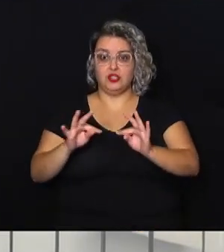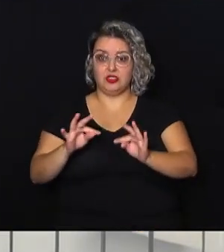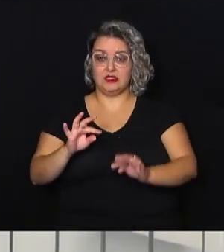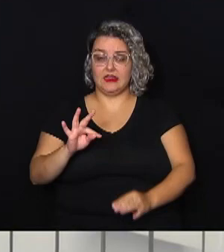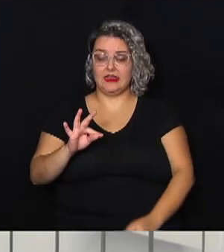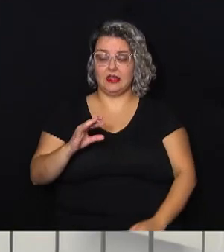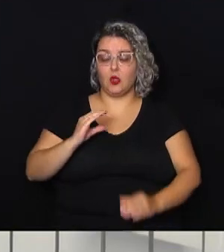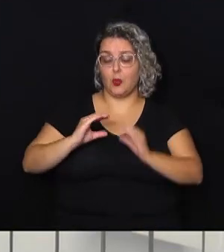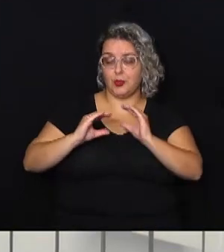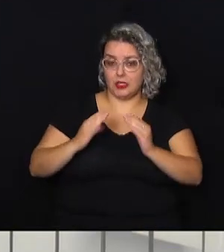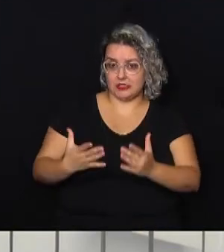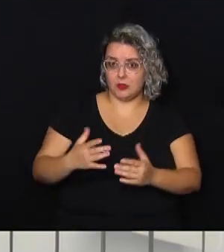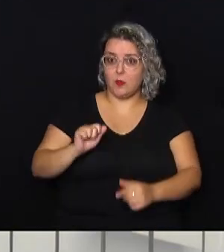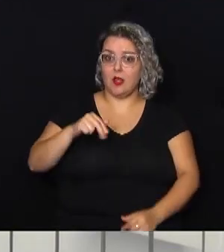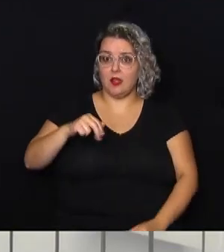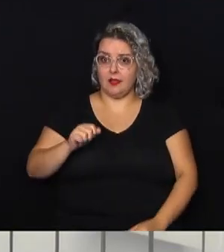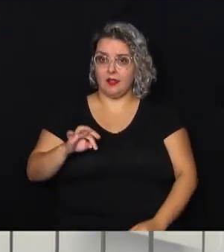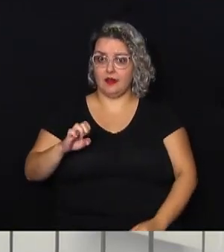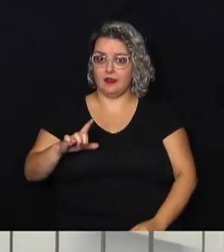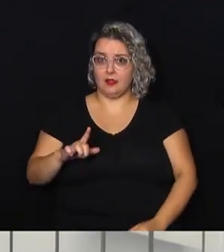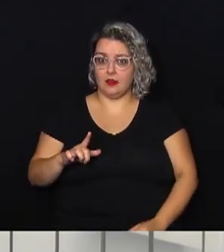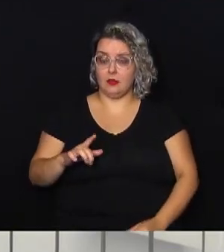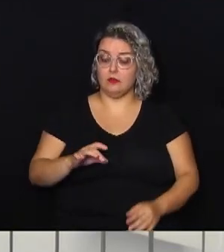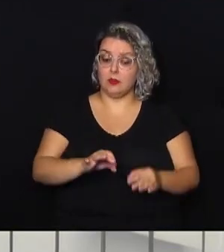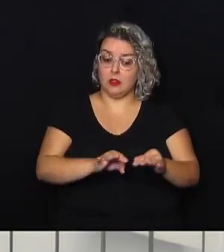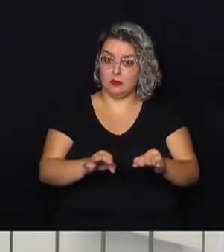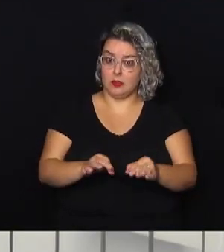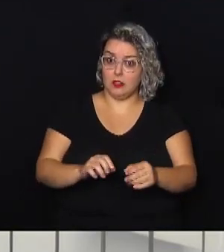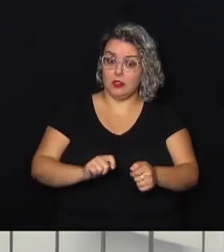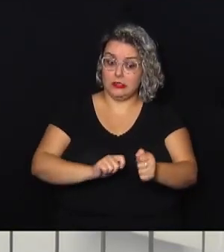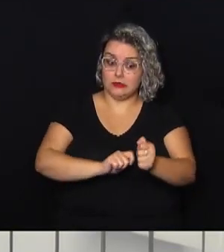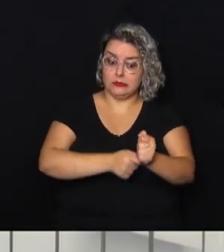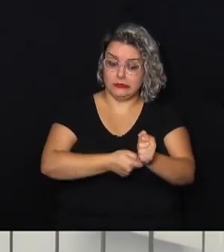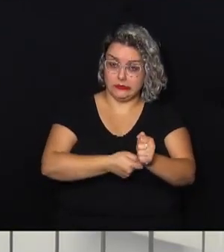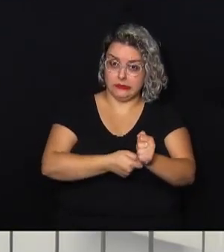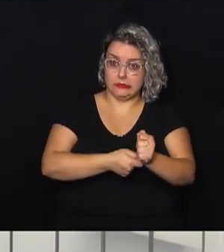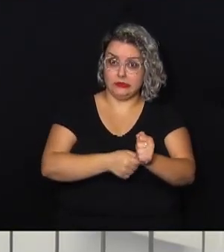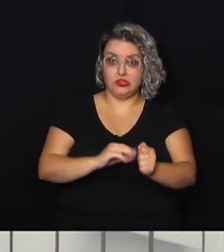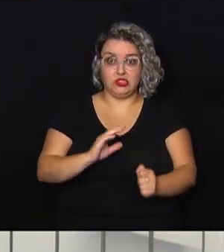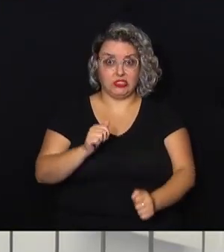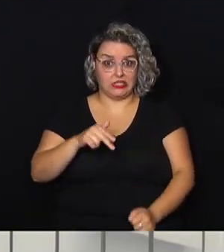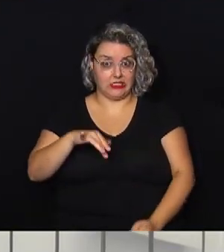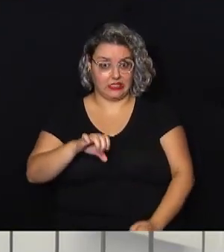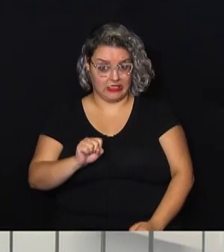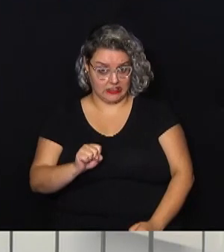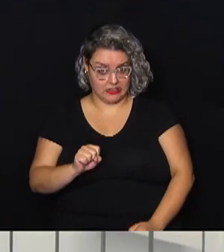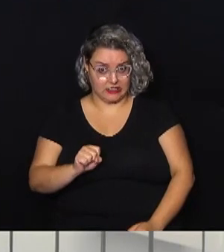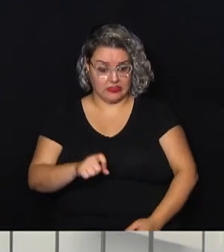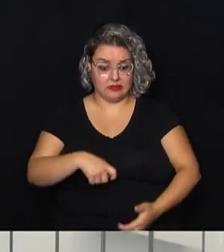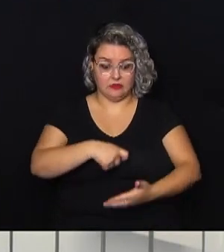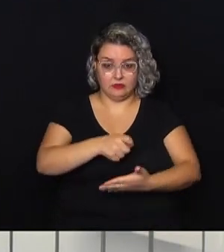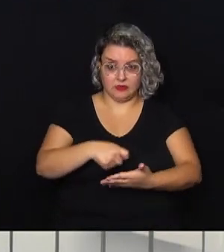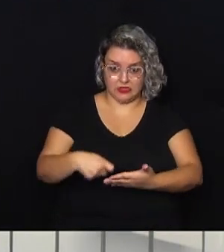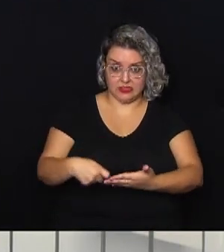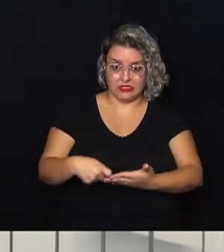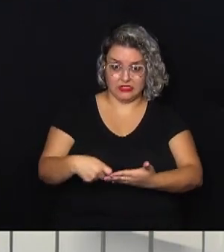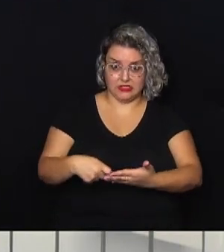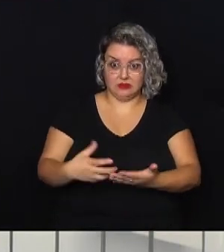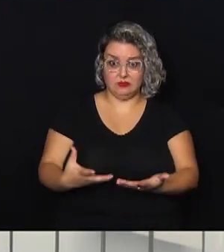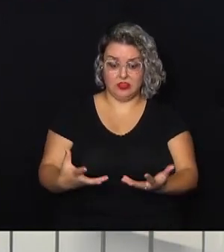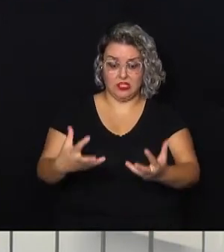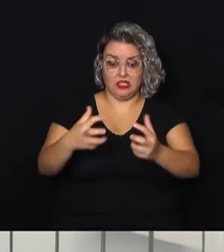um plano que prevê o bloqueio de conteúdo e canais por assinatura em aparelhos TV